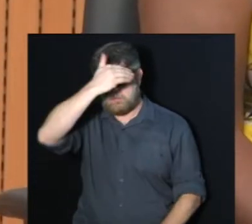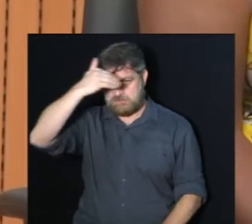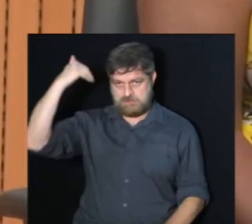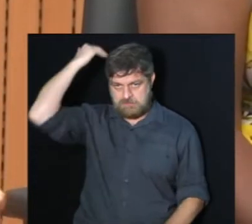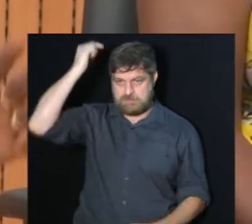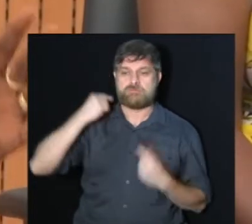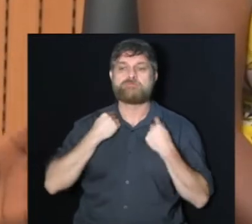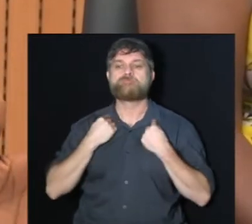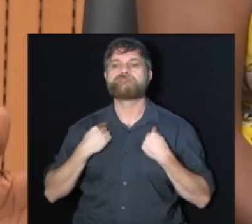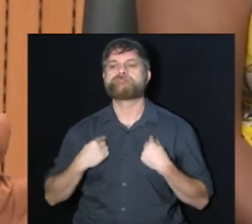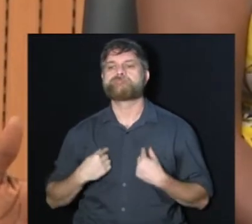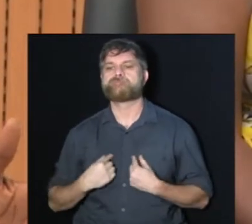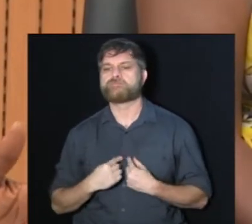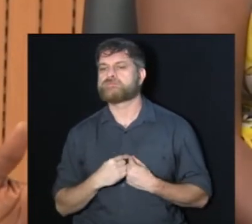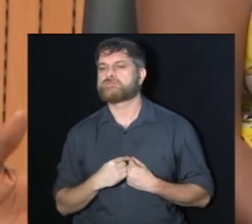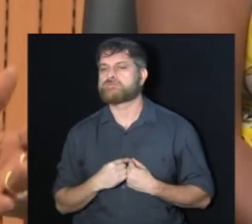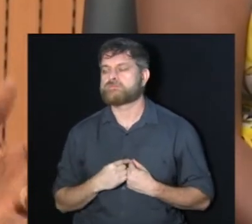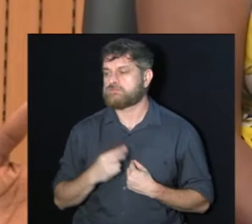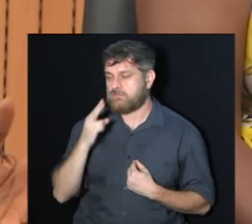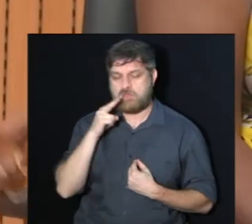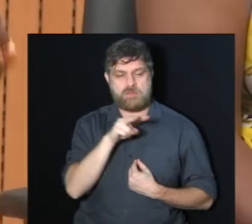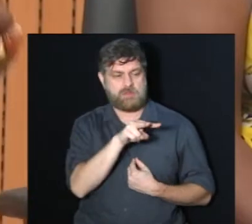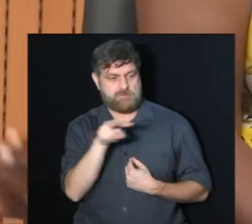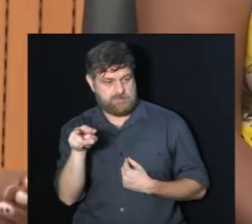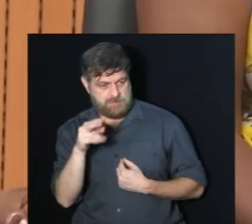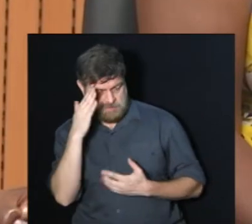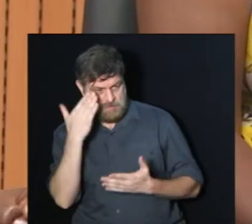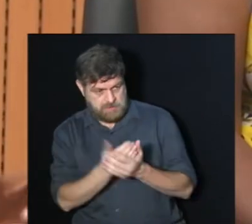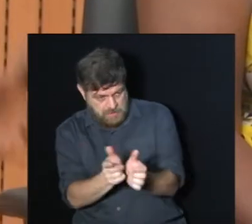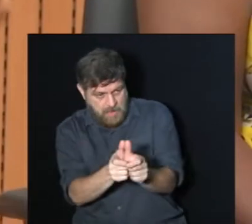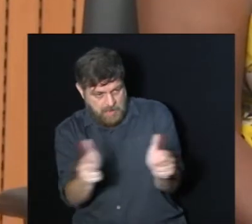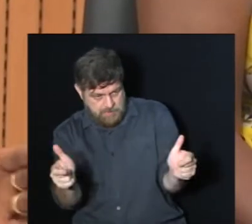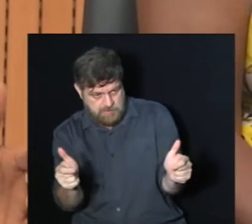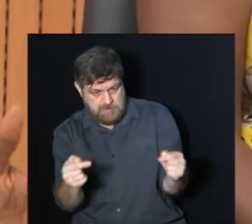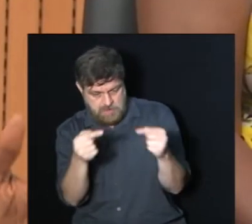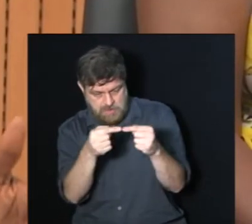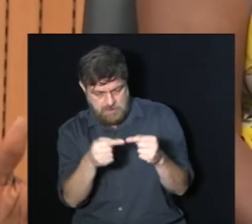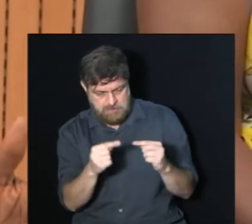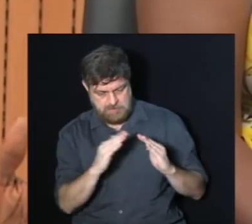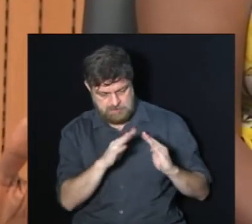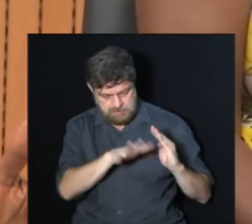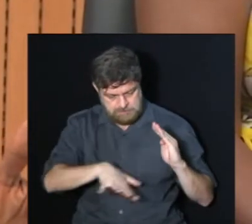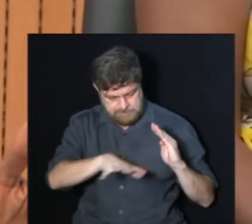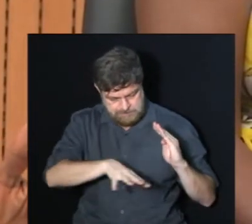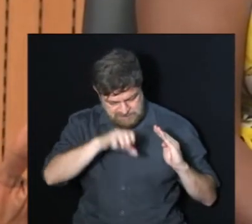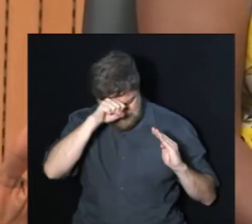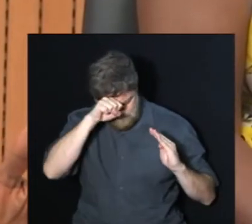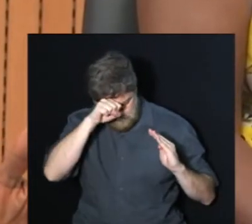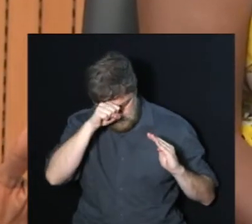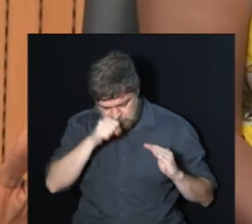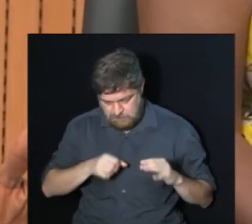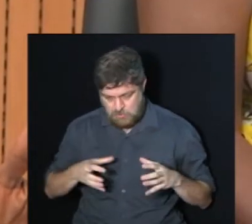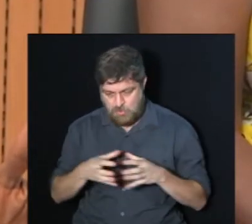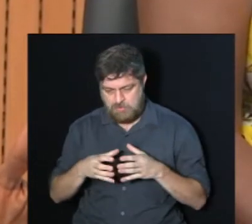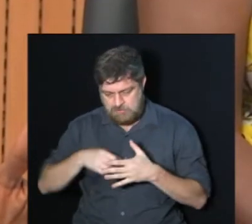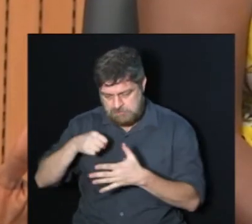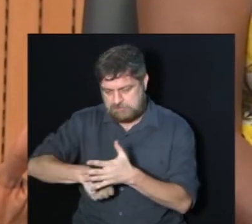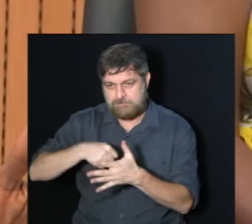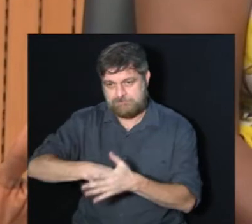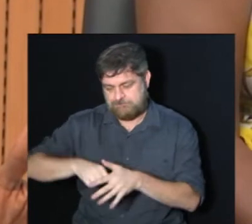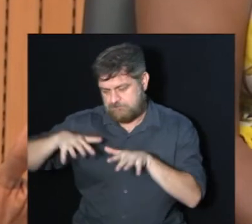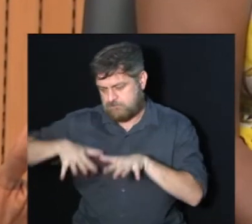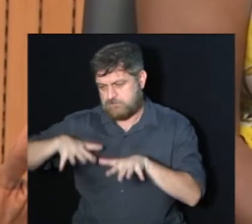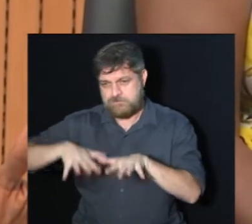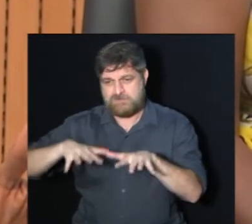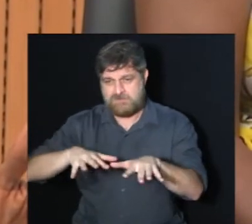fio, mas estão todos a paisano, mas eu acredito que a maioria estão aqui, primeiro, porque é de movimento, que senão não estaria